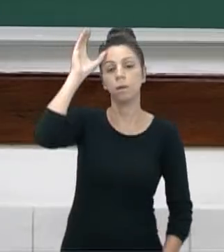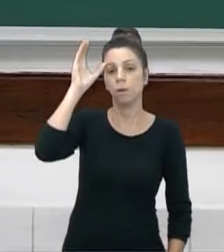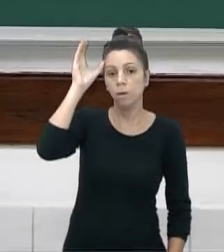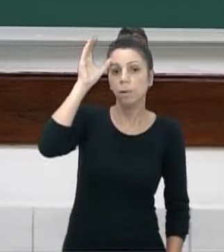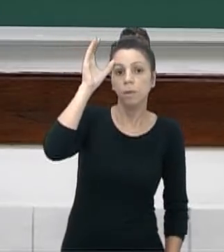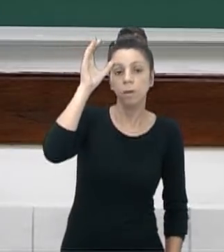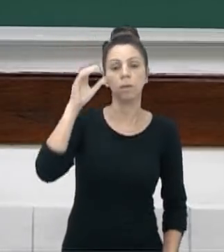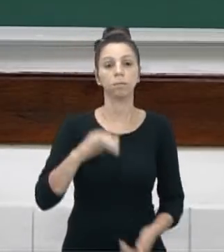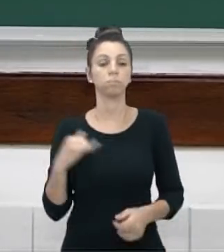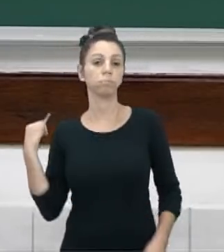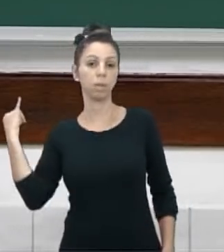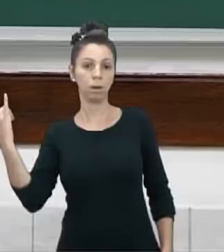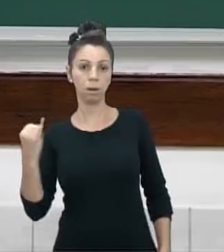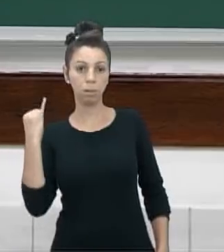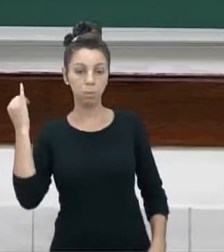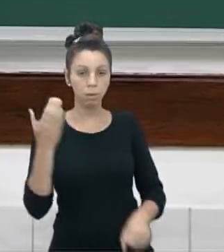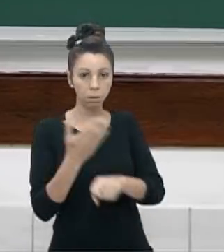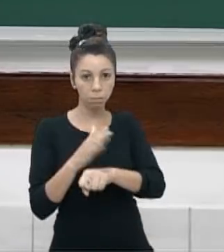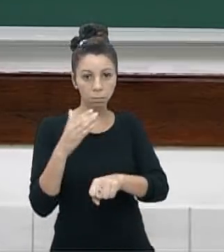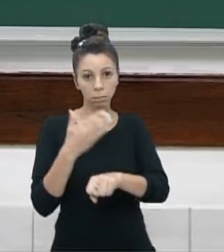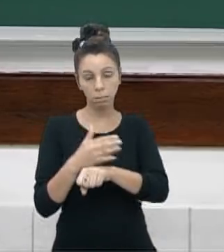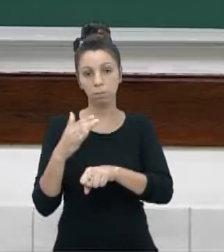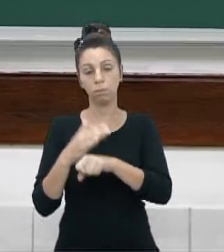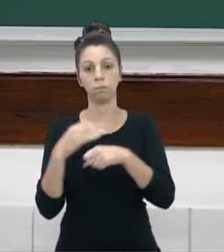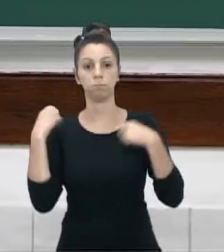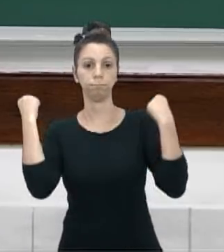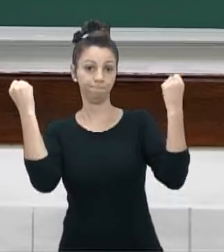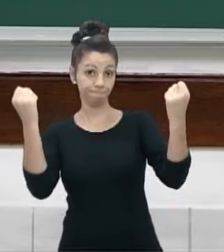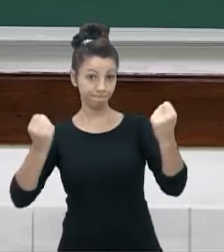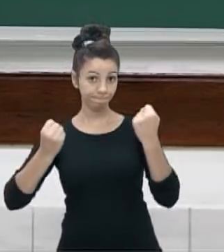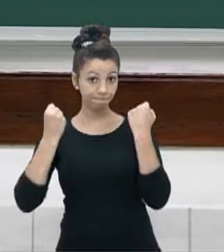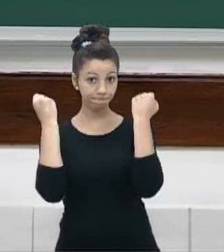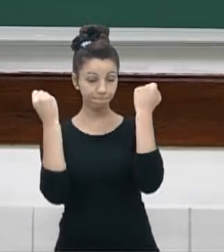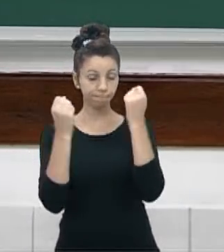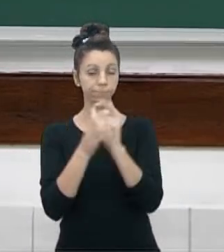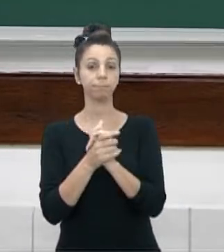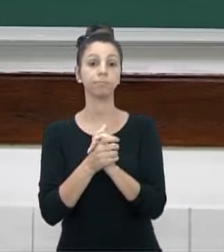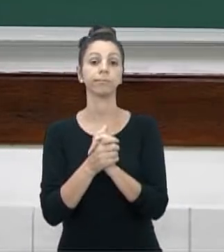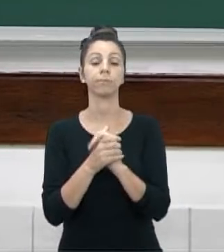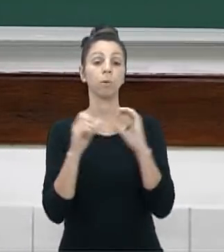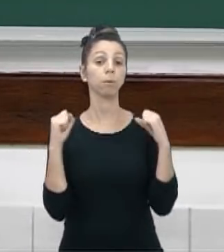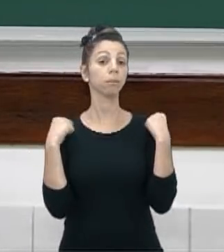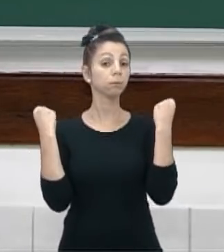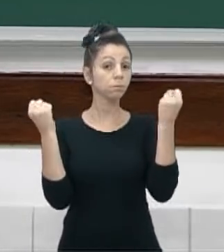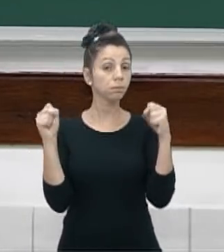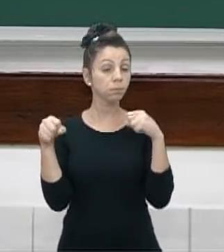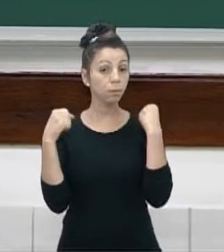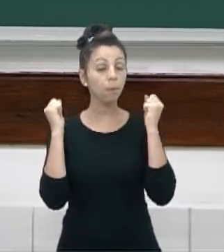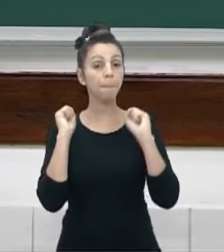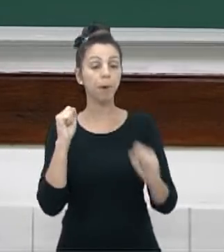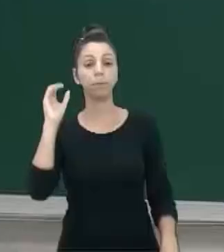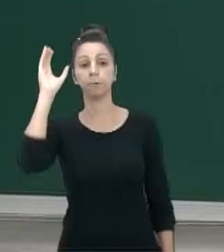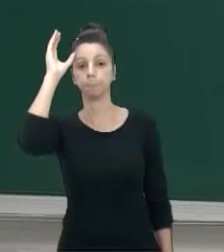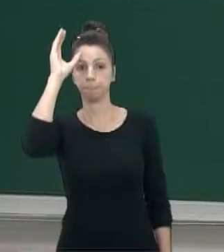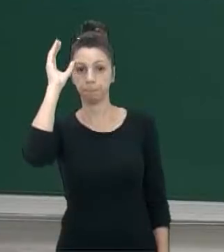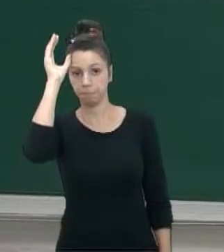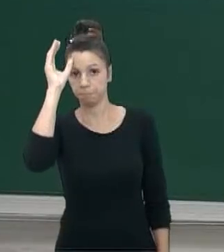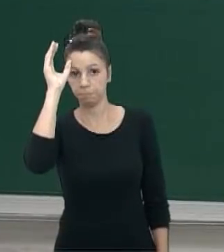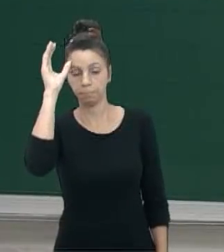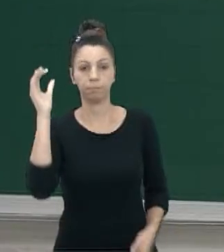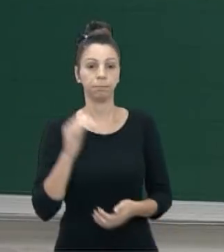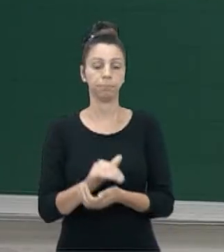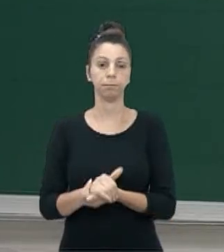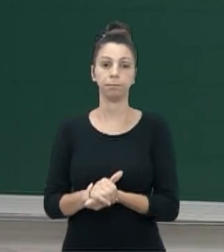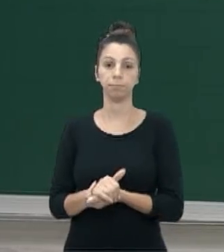né, da importância da prática de atividades físicas, né? Então, eu posso sensibilizar as pessoas com relação